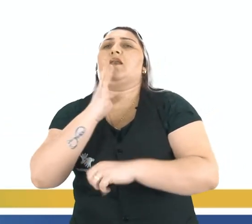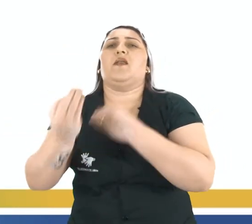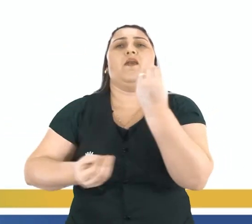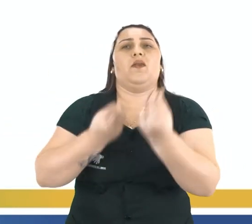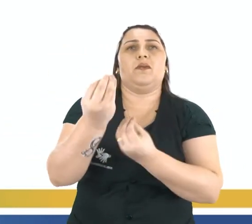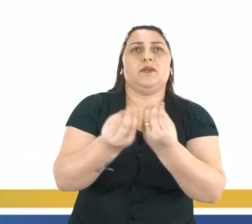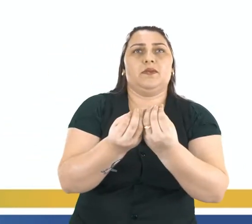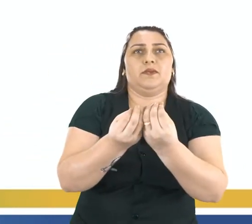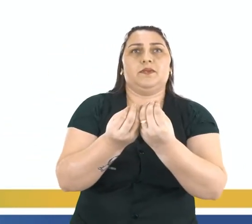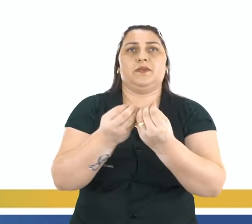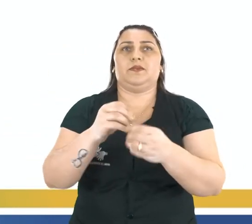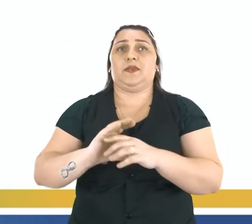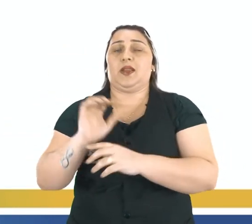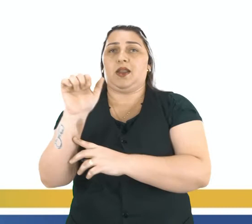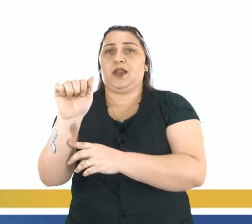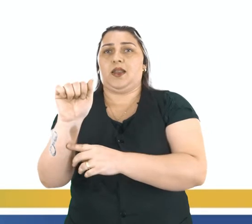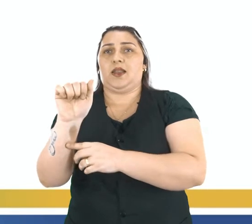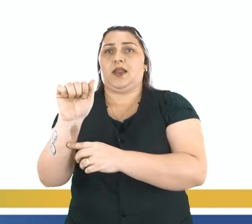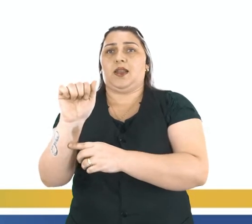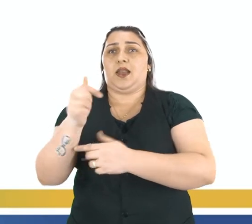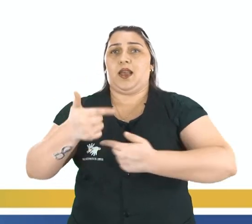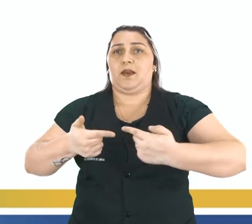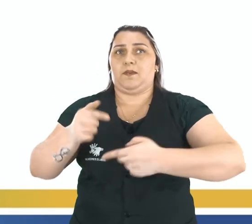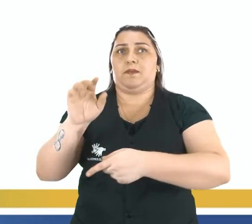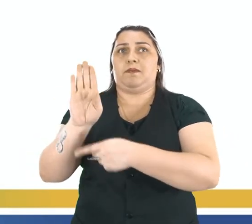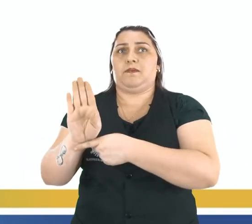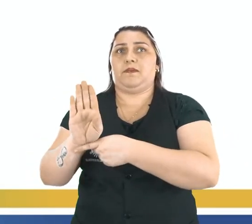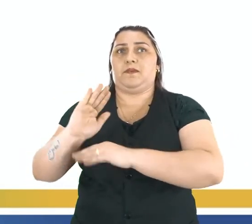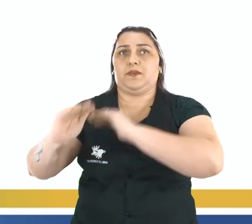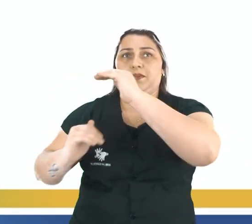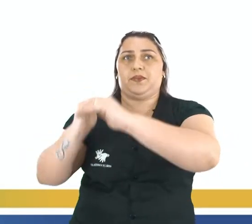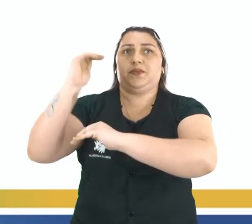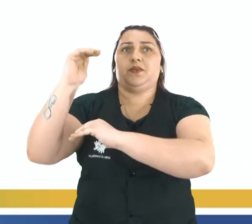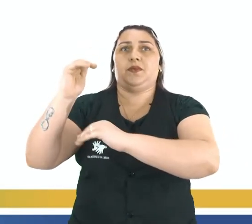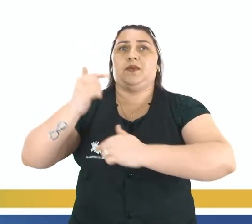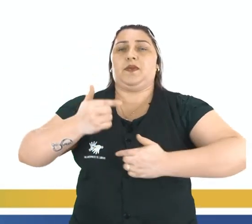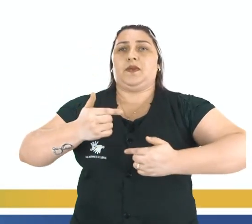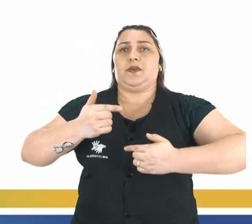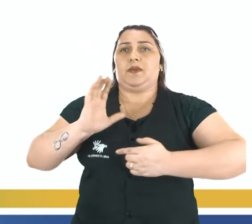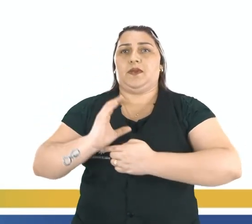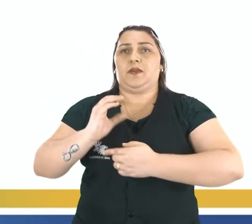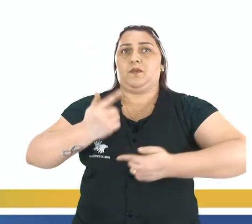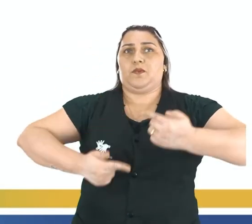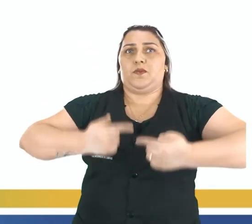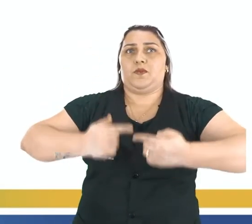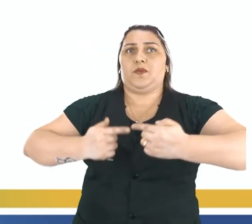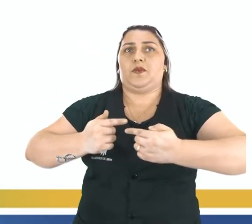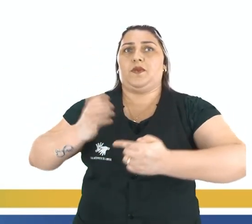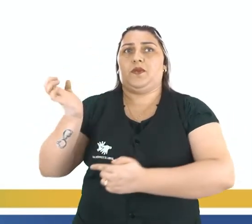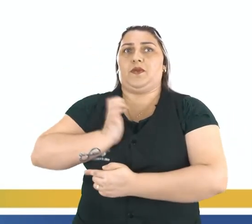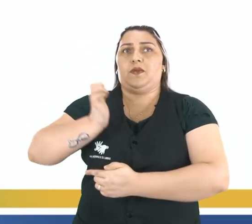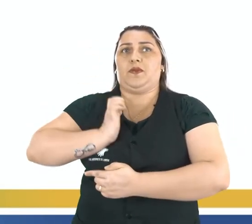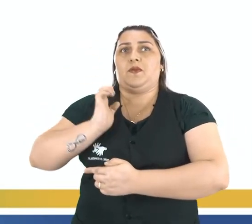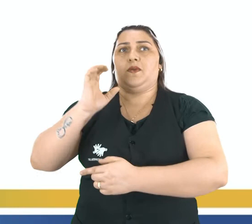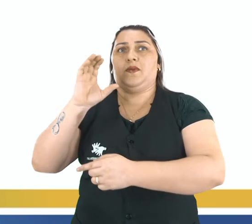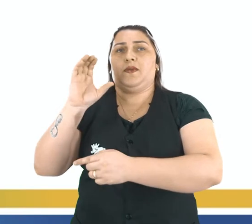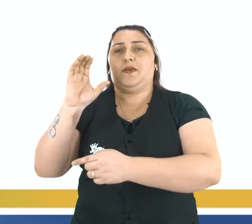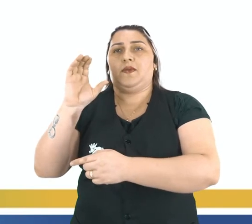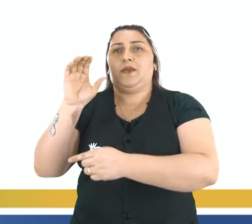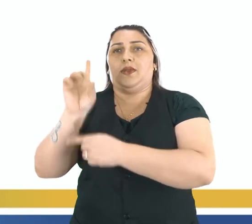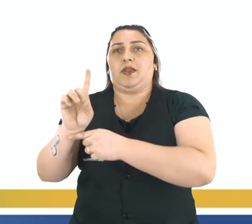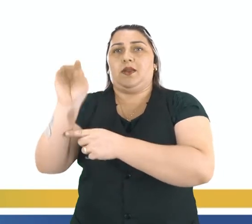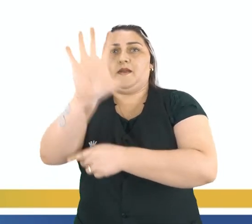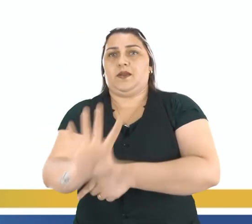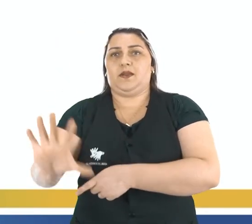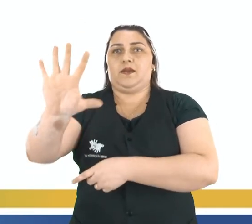ficou conhecida como letra A, armamentismo, B, desenvolvimentismo, C, política de enriquecimento ou